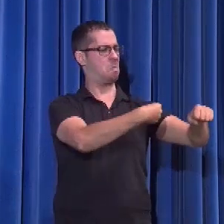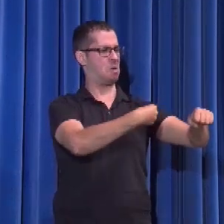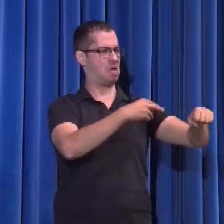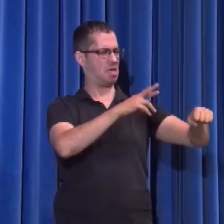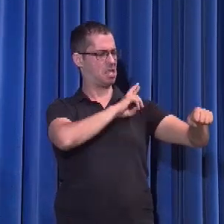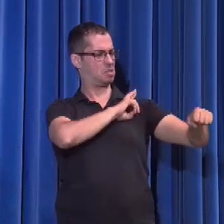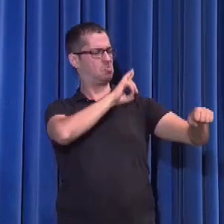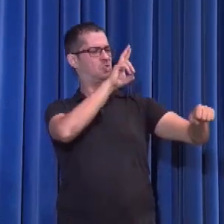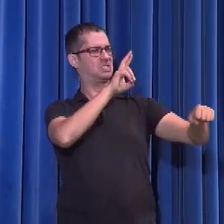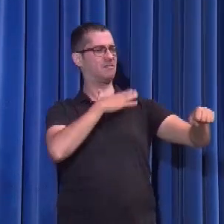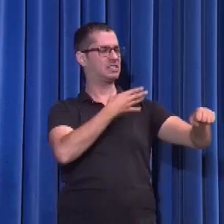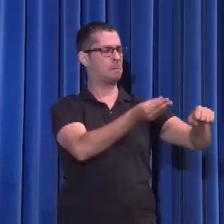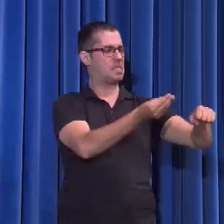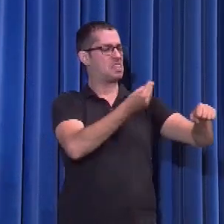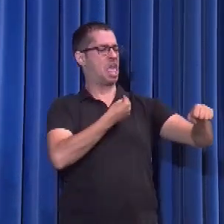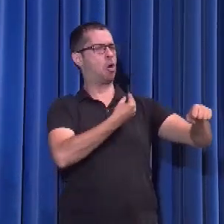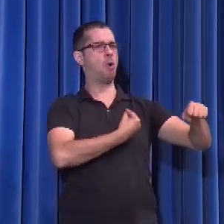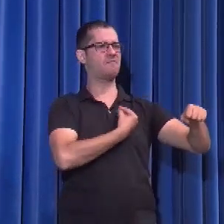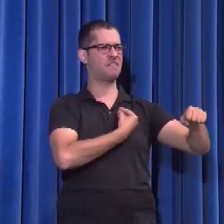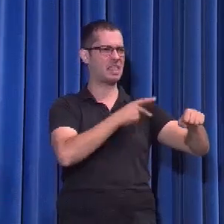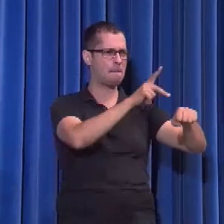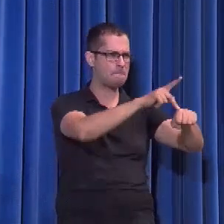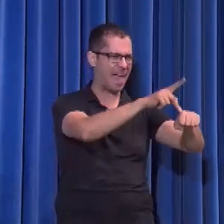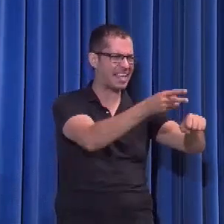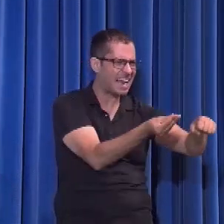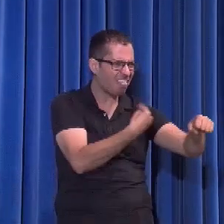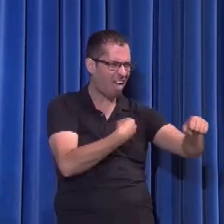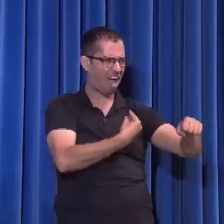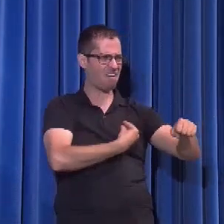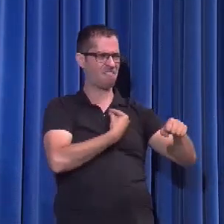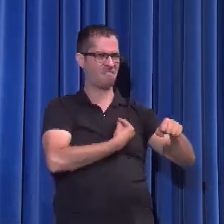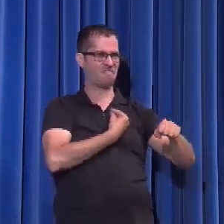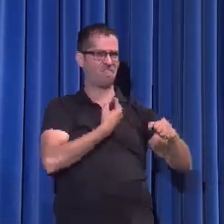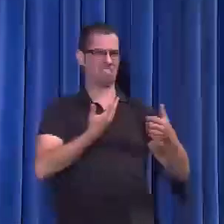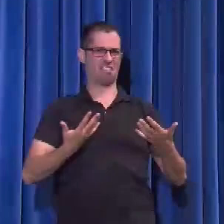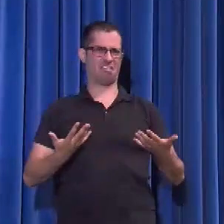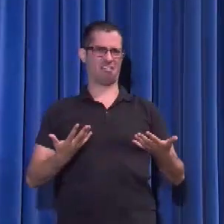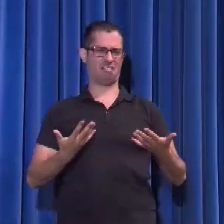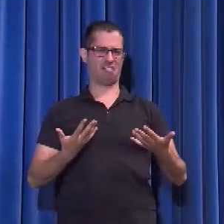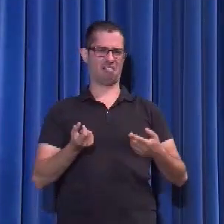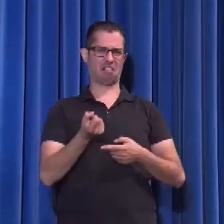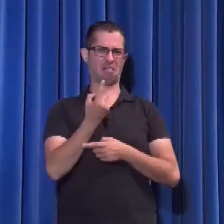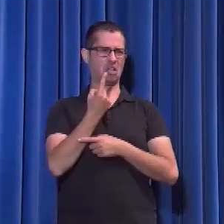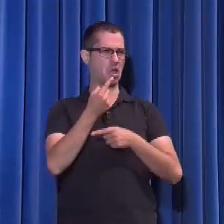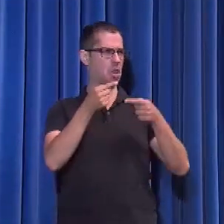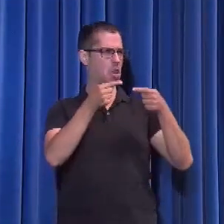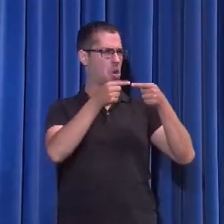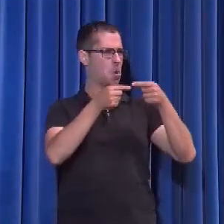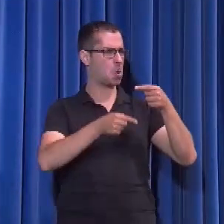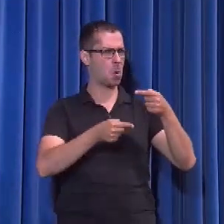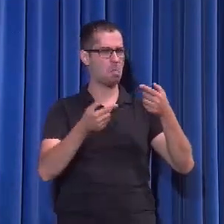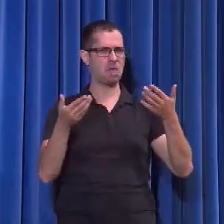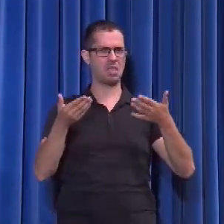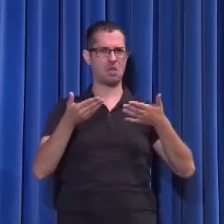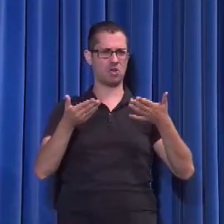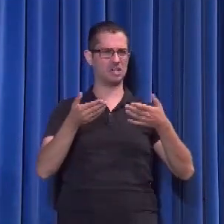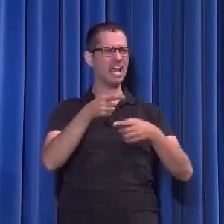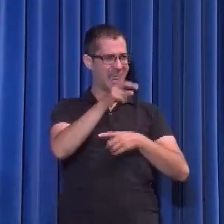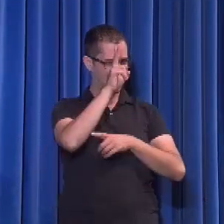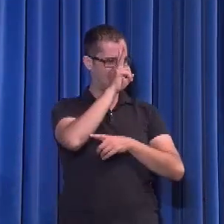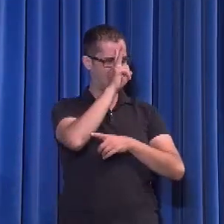essa? Que loucura é essa que nós vemos em nossos dias? Quando as Torres Gêmeas